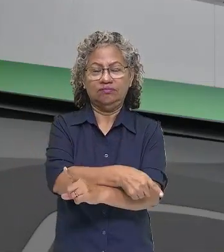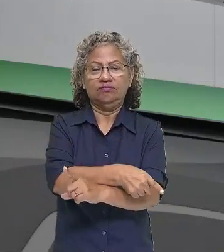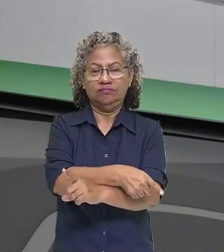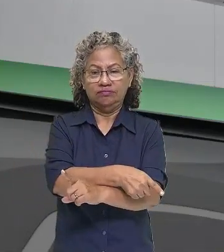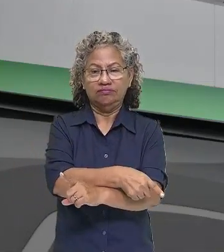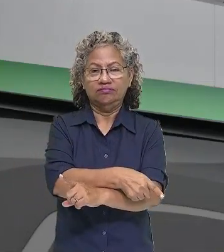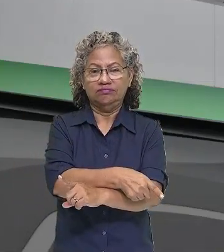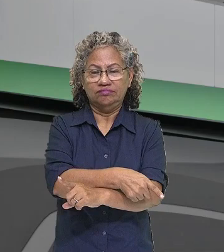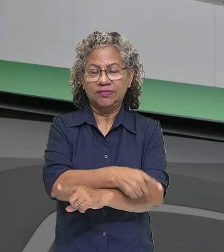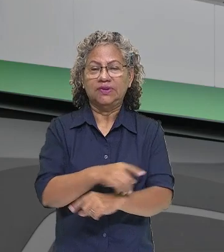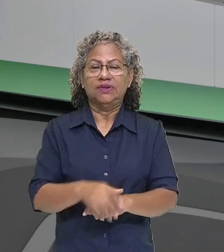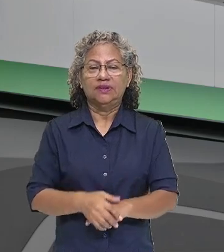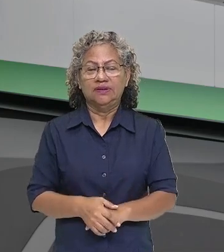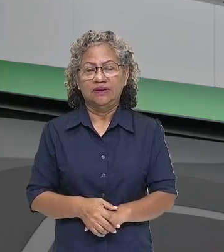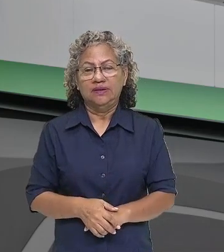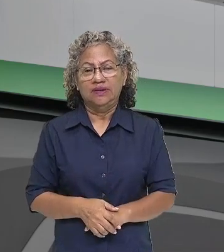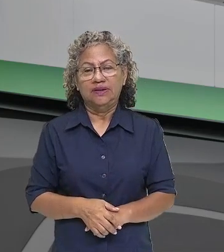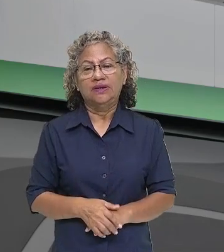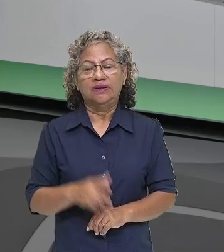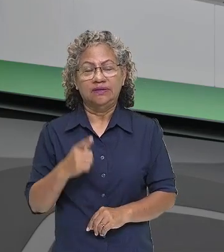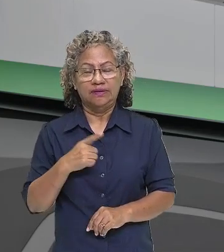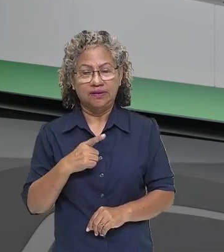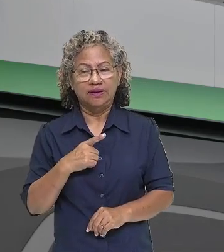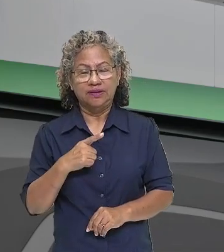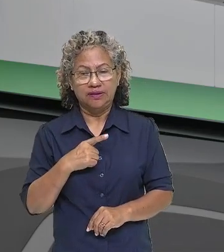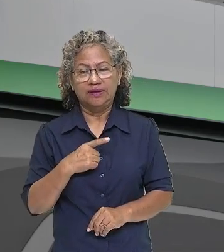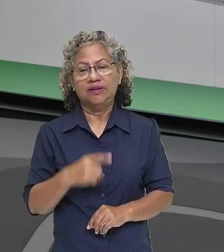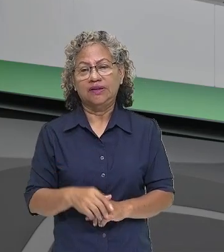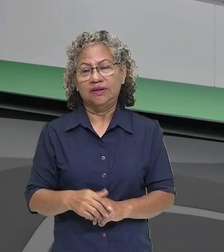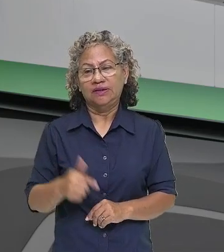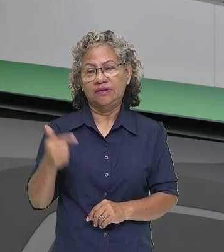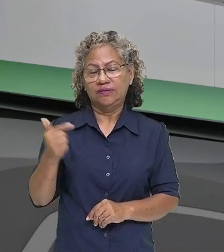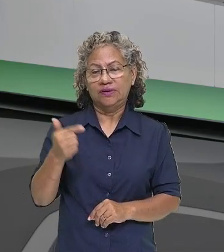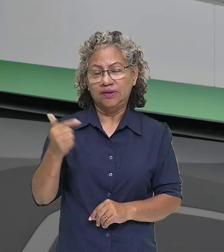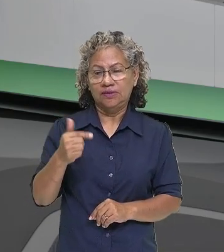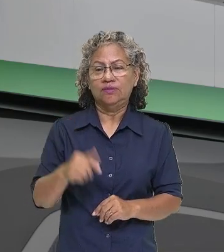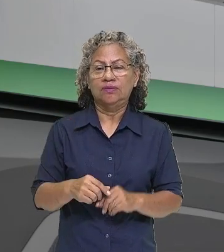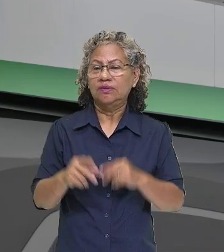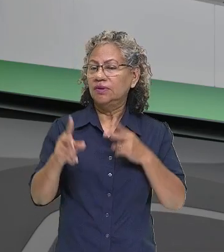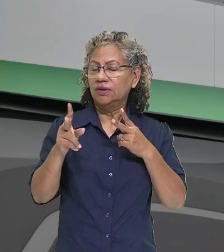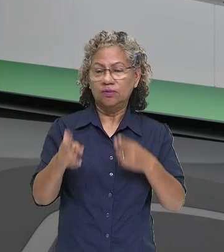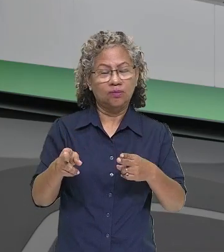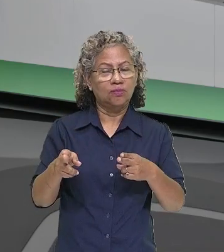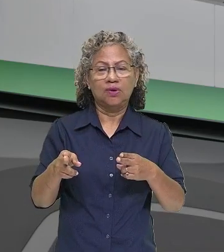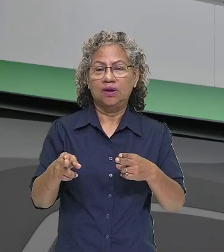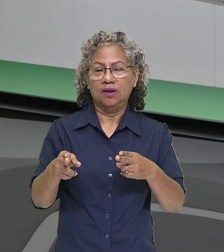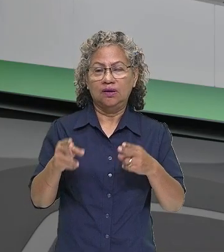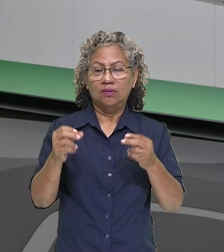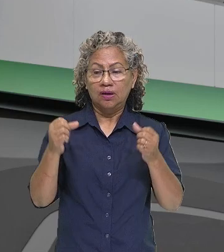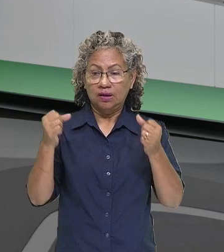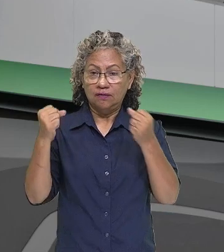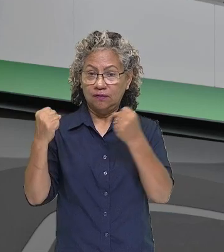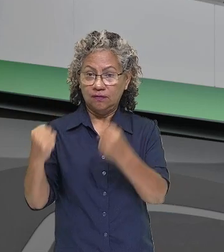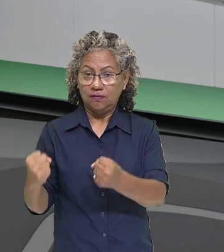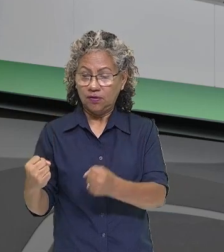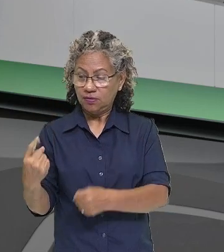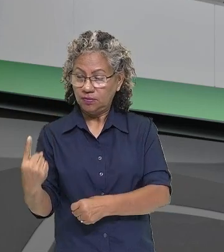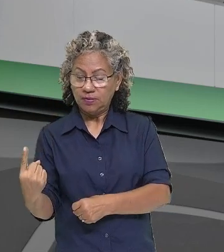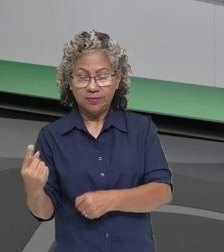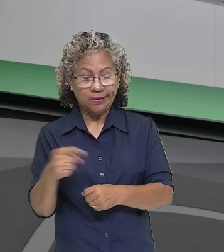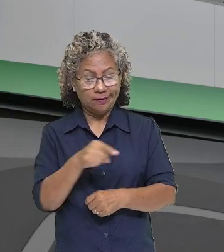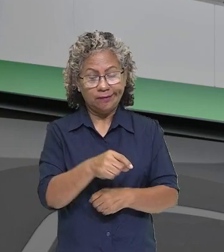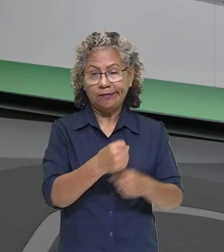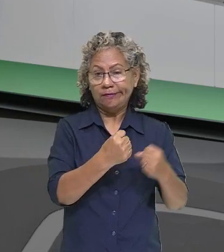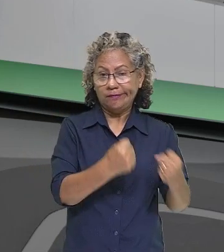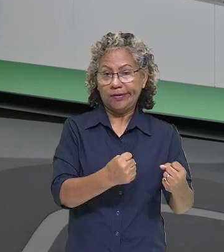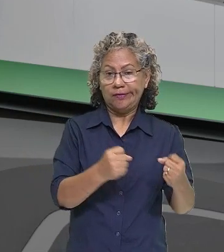uma força sobre o outro, o segundo objeto também exerce uma força sobre o primeiro. Logo,